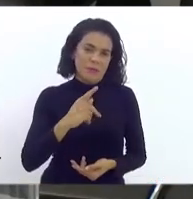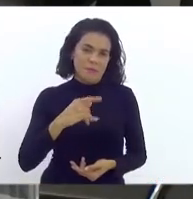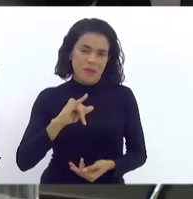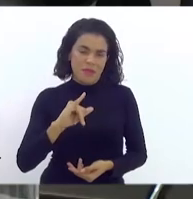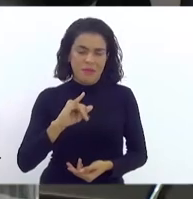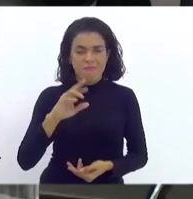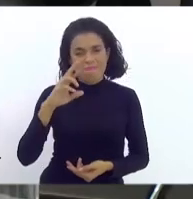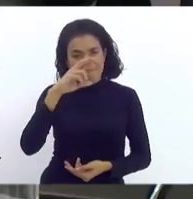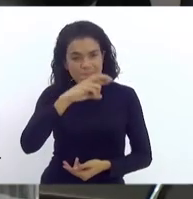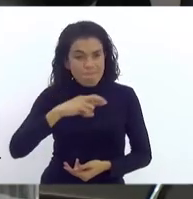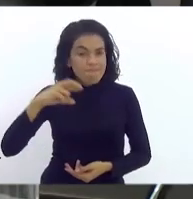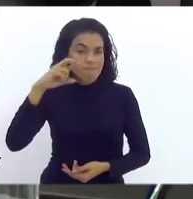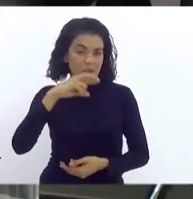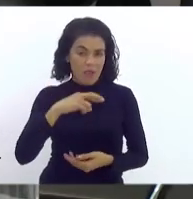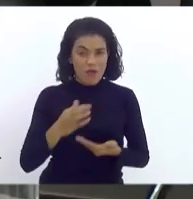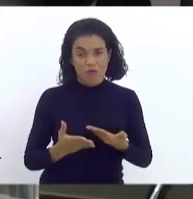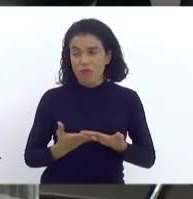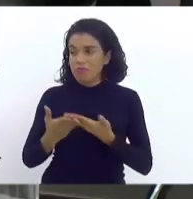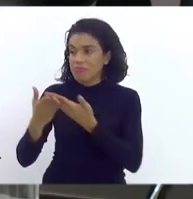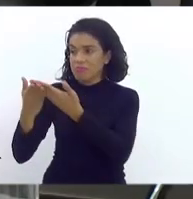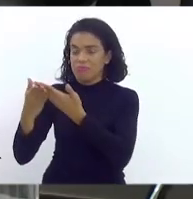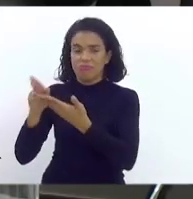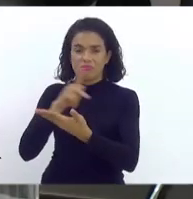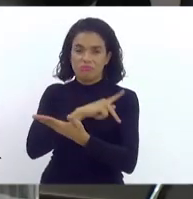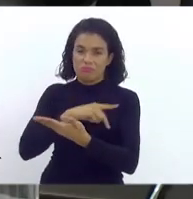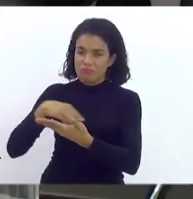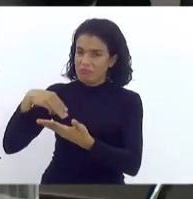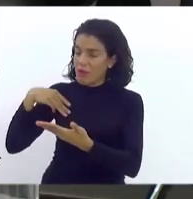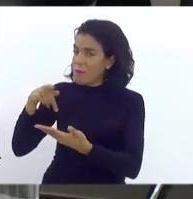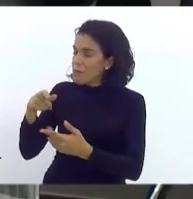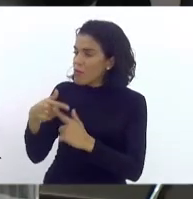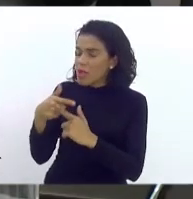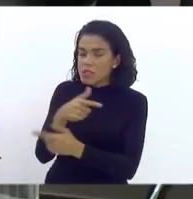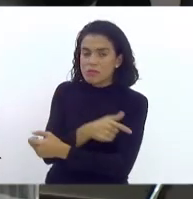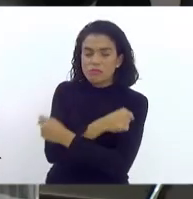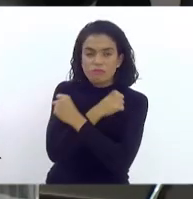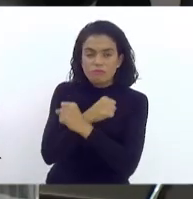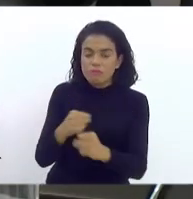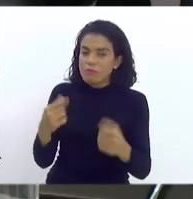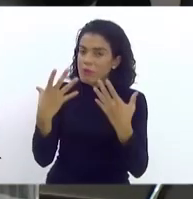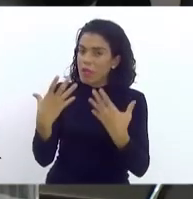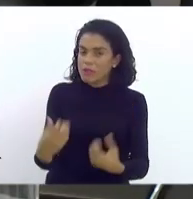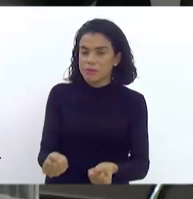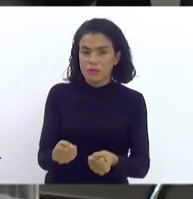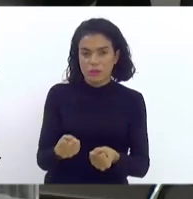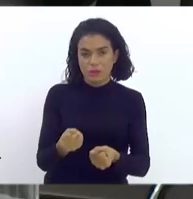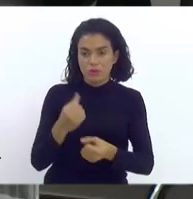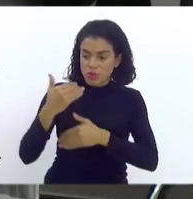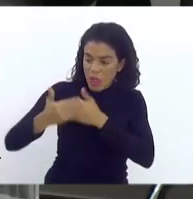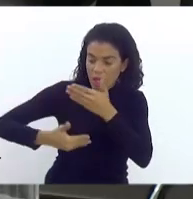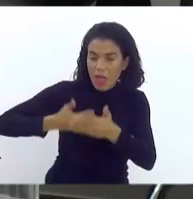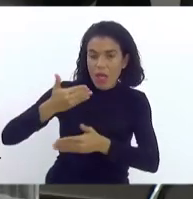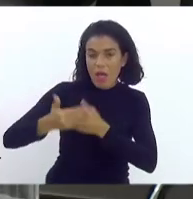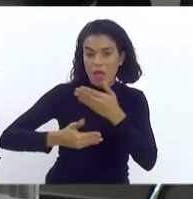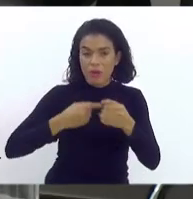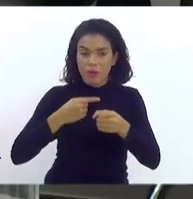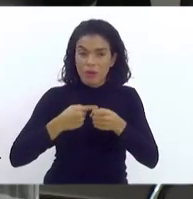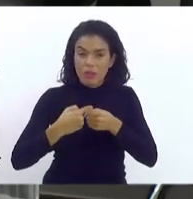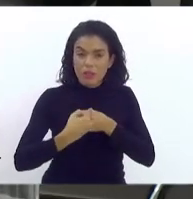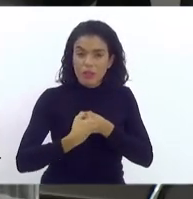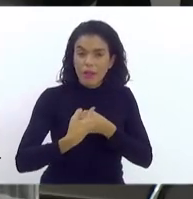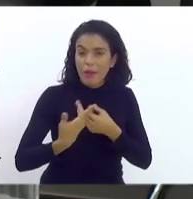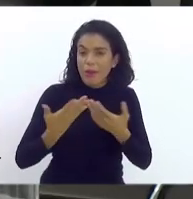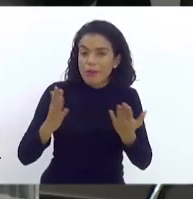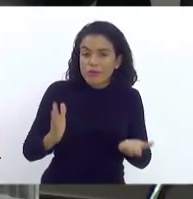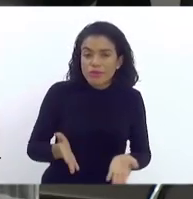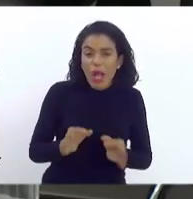vou levar esse assunto para o Ministério Público também, porque isso é inadmissível o que vem acontecendo. No interior, que